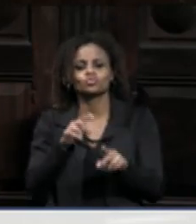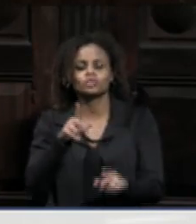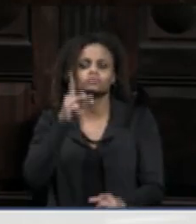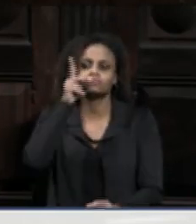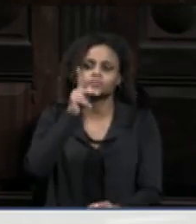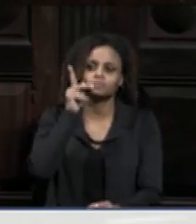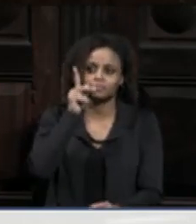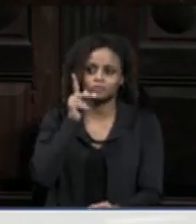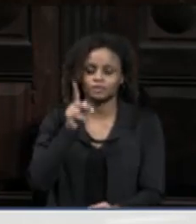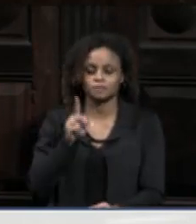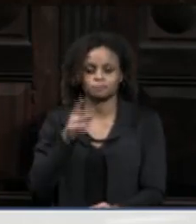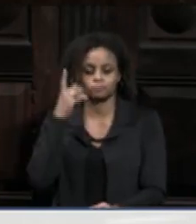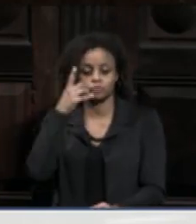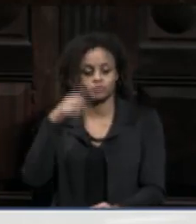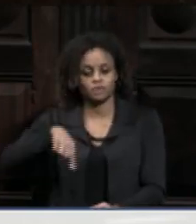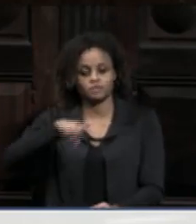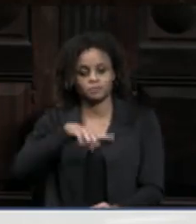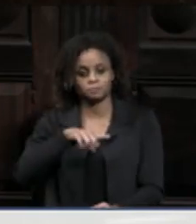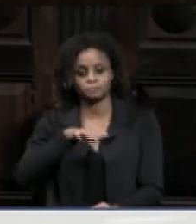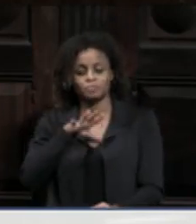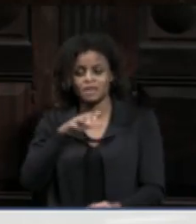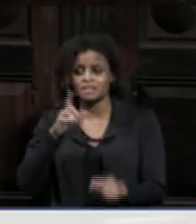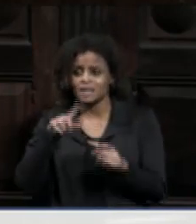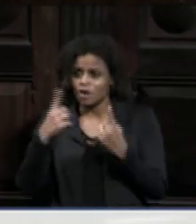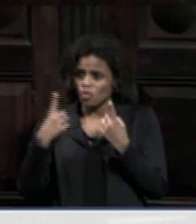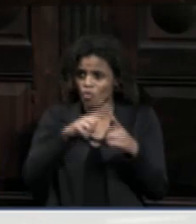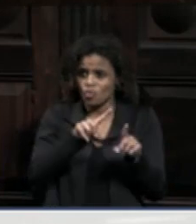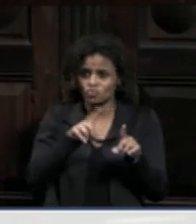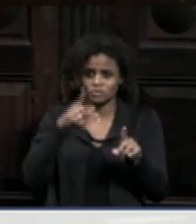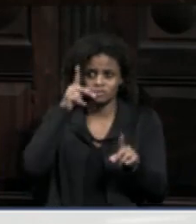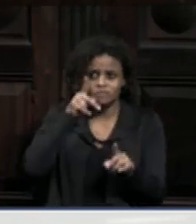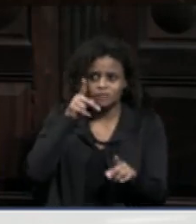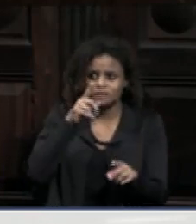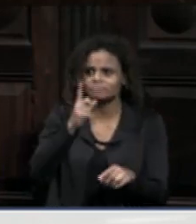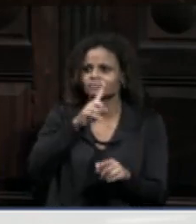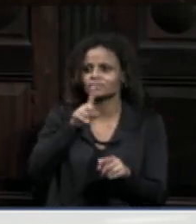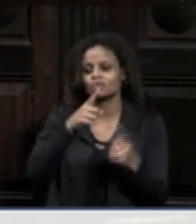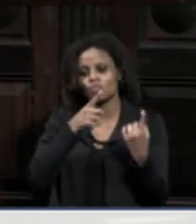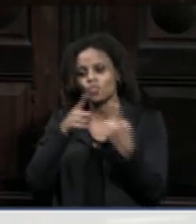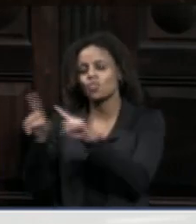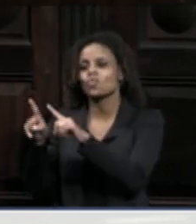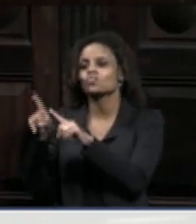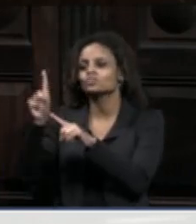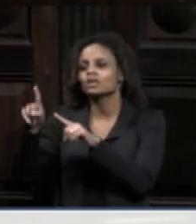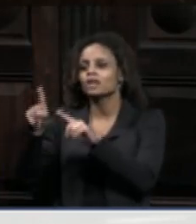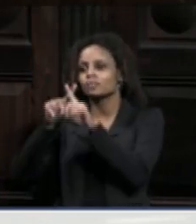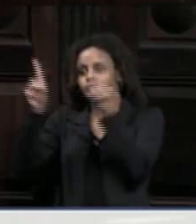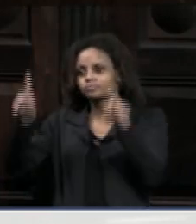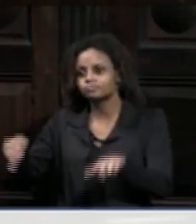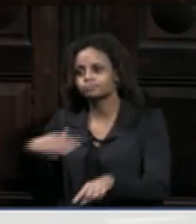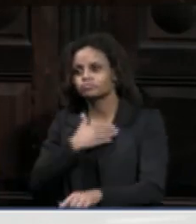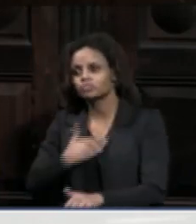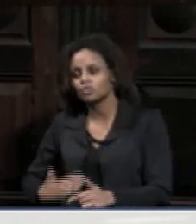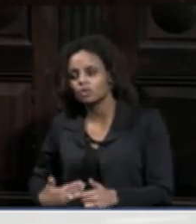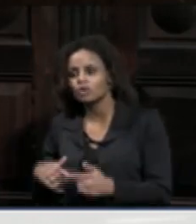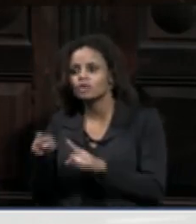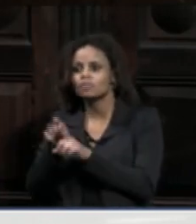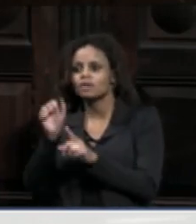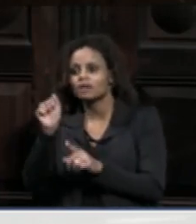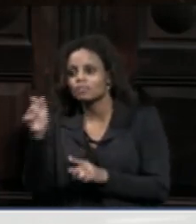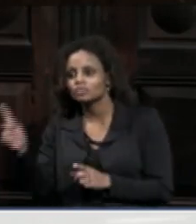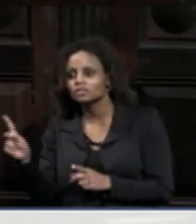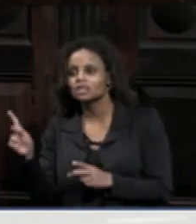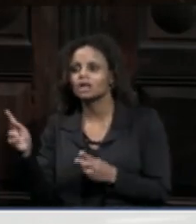vingaria do servidor público, inativo e pensionista, que na sua